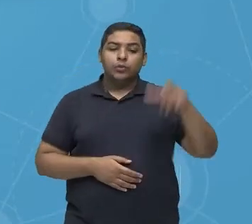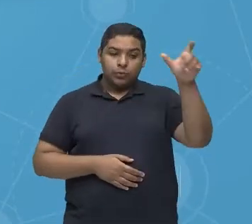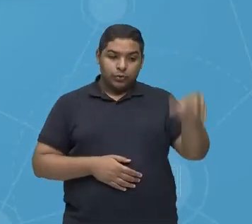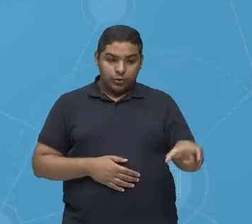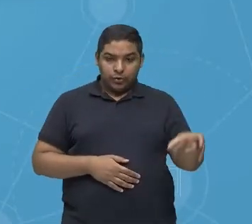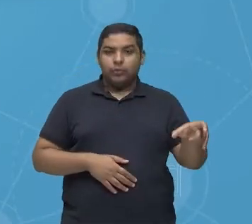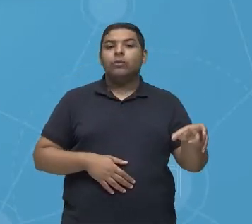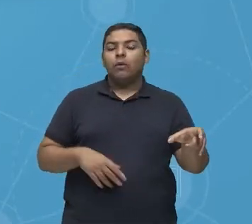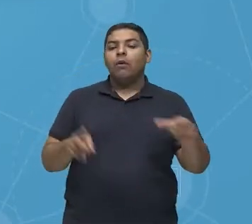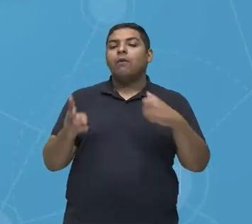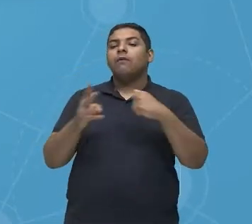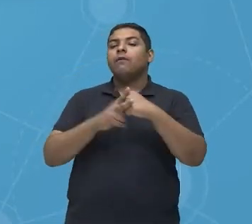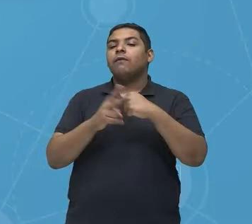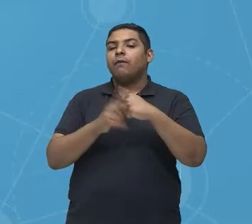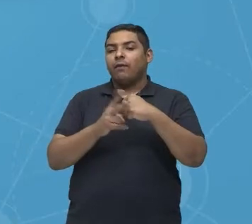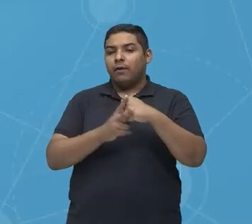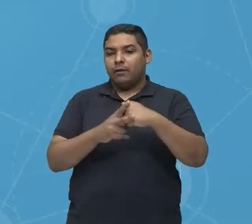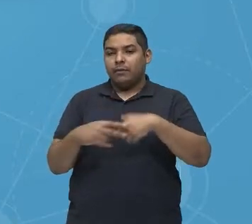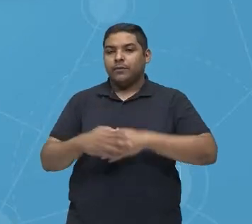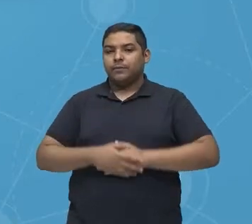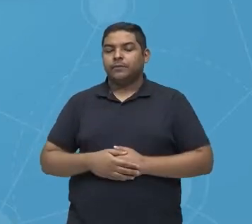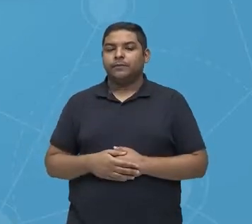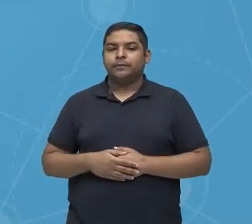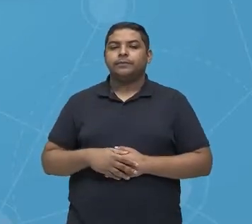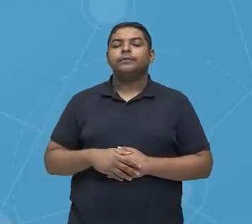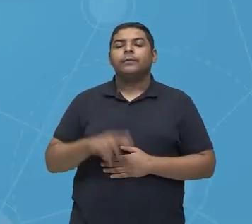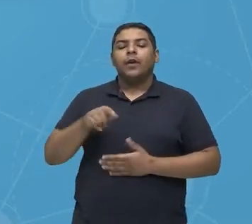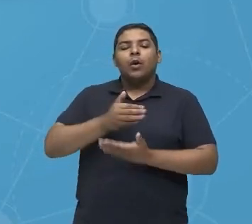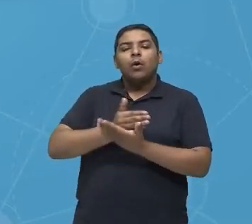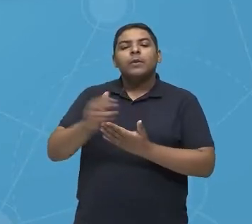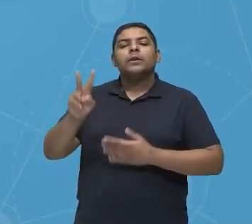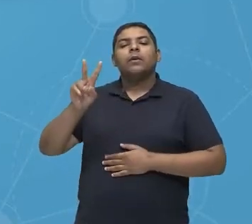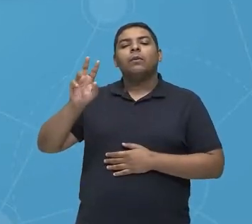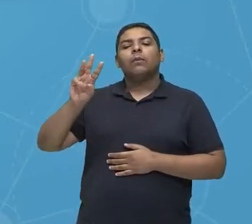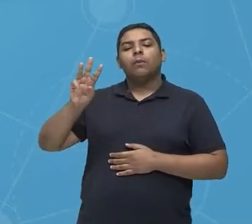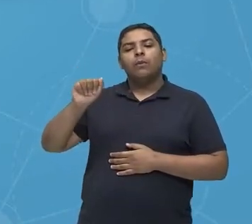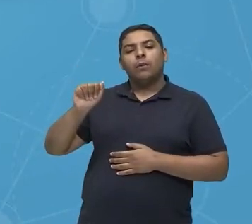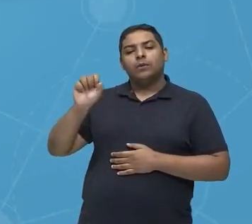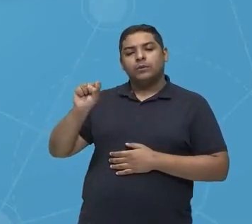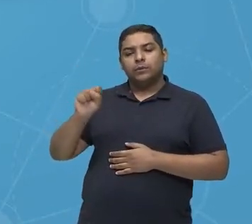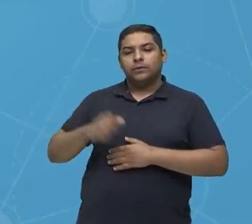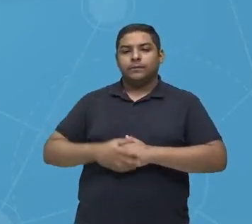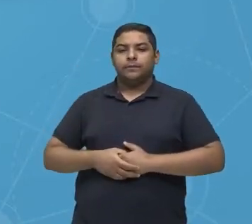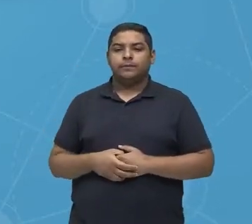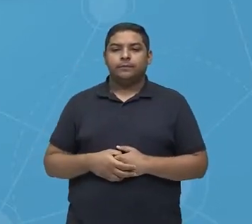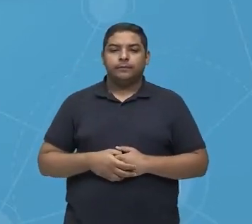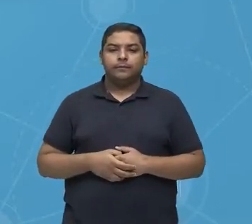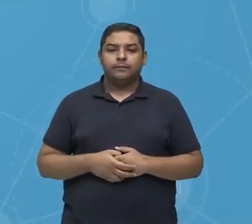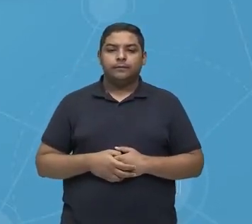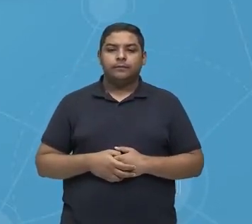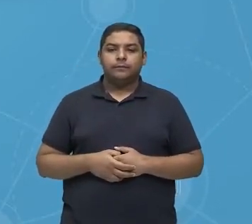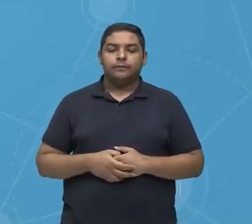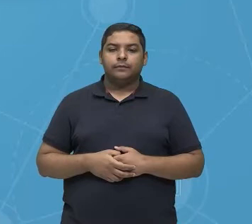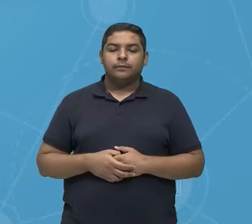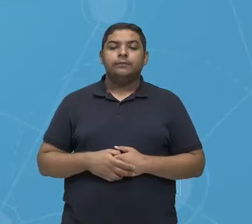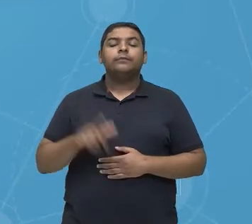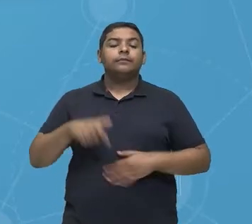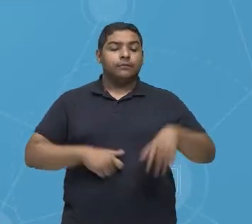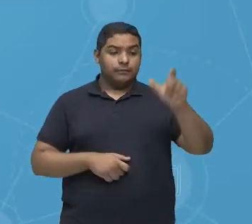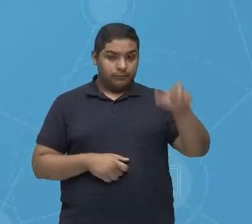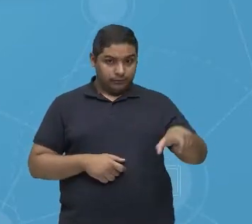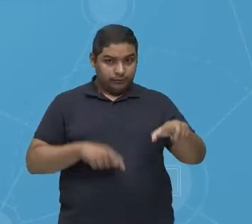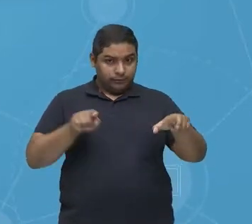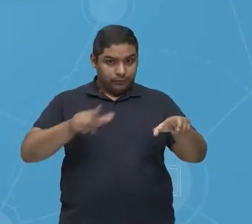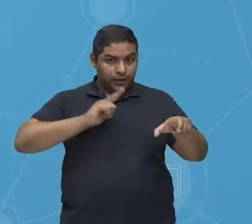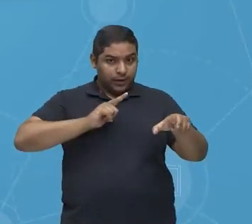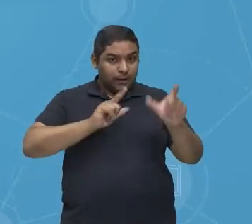caso aqui. Então, vai sempre começar com was. A outra, então, outra possibilidade aqui é o were, né? Quando o sujeito estiver no